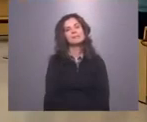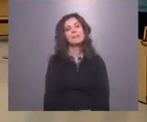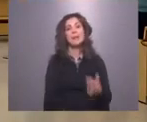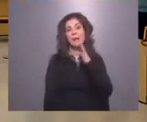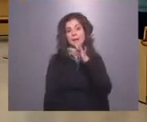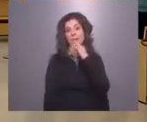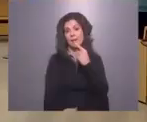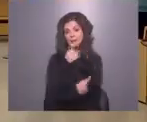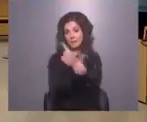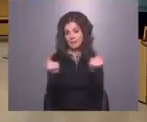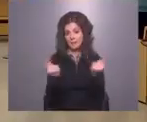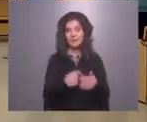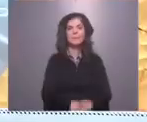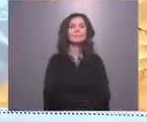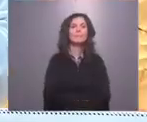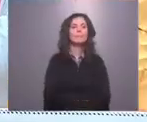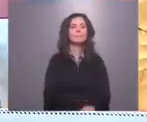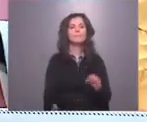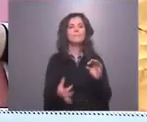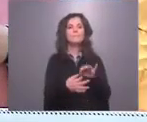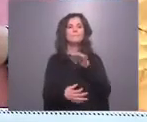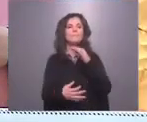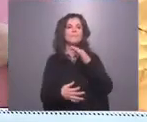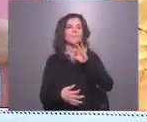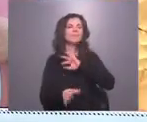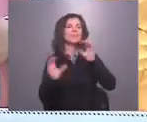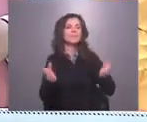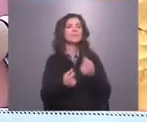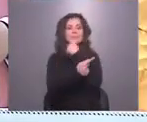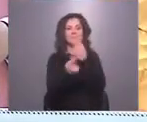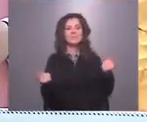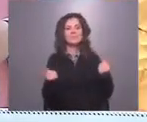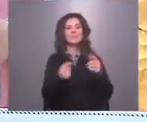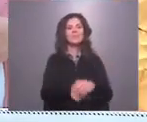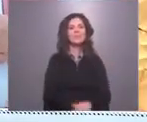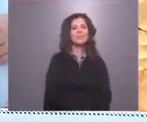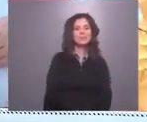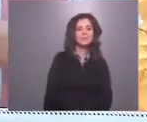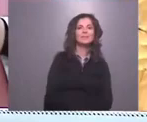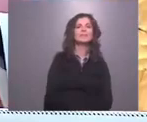Fiéis aos ensinamentos do Salvador, ousamos dizer: